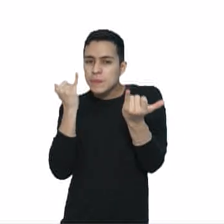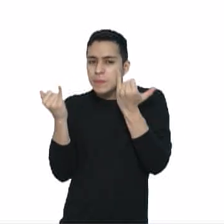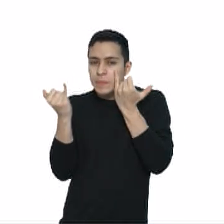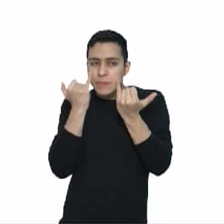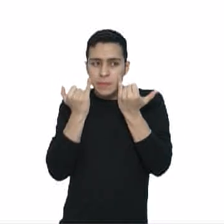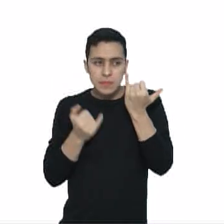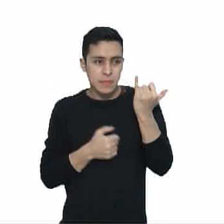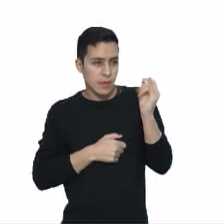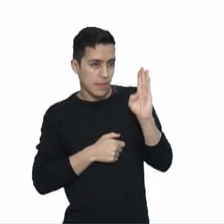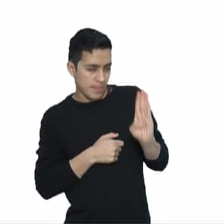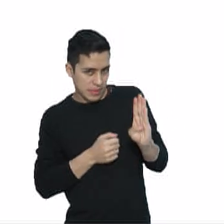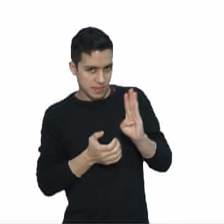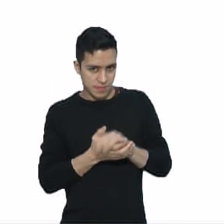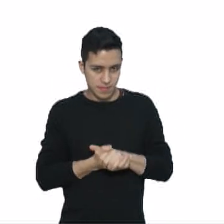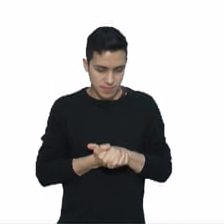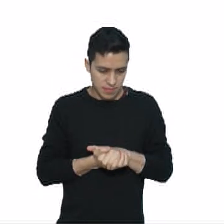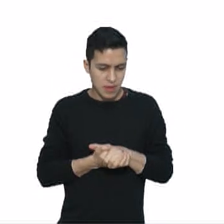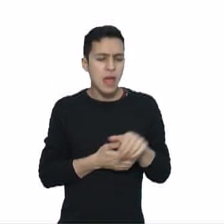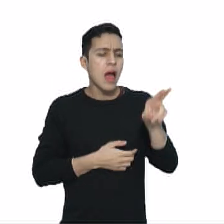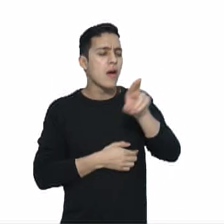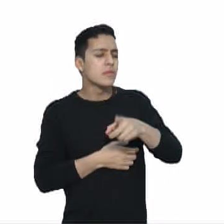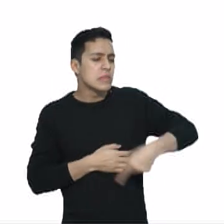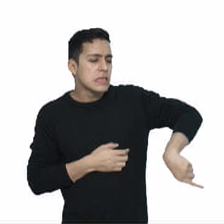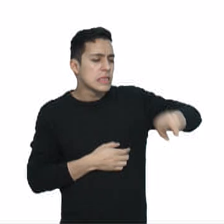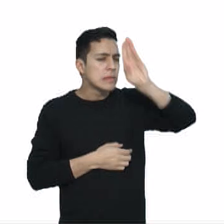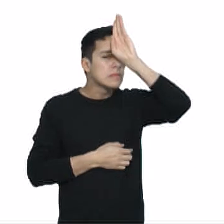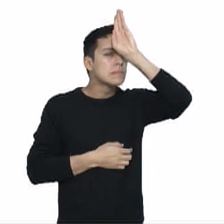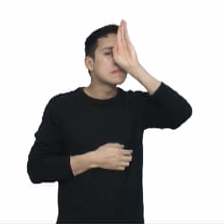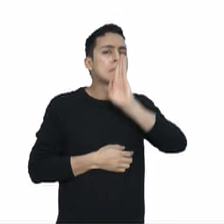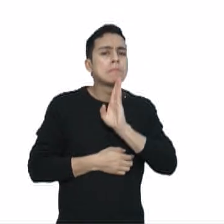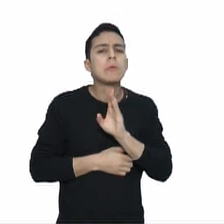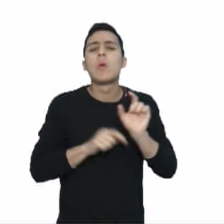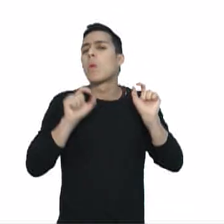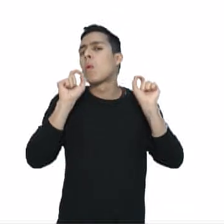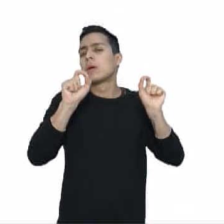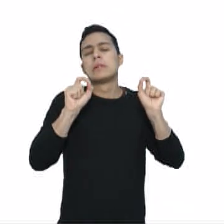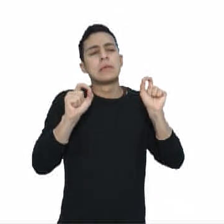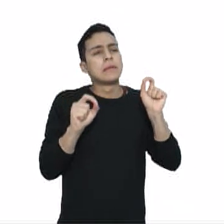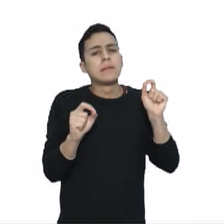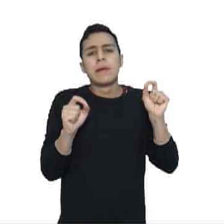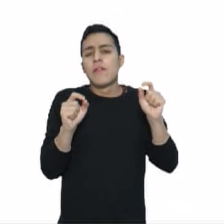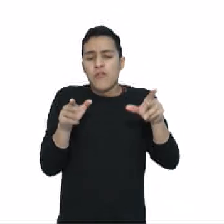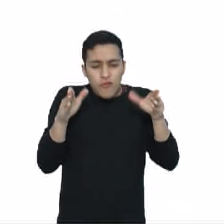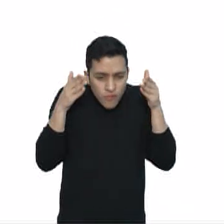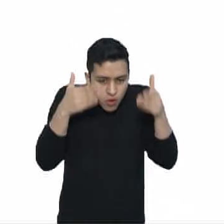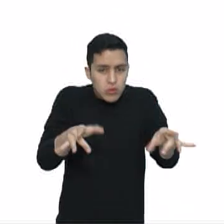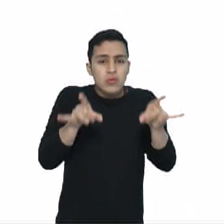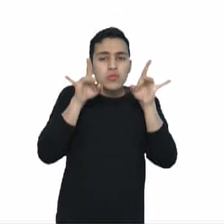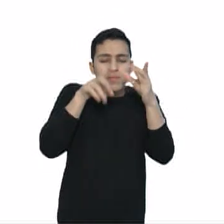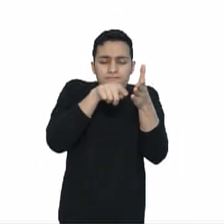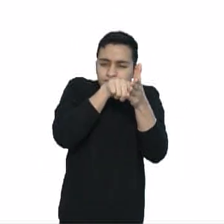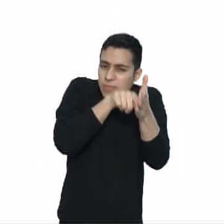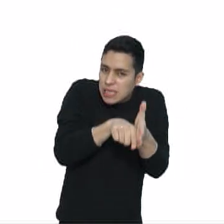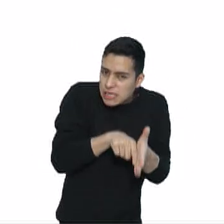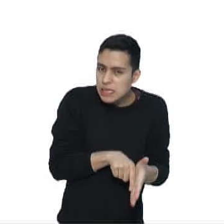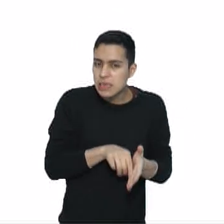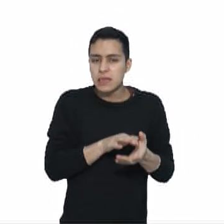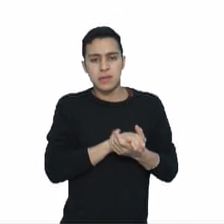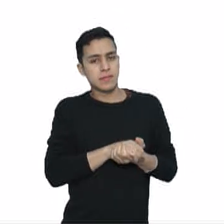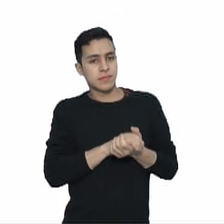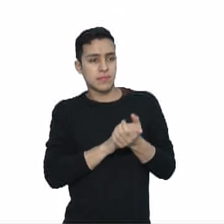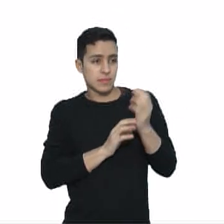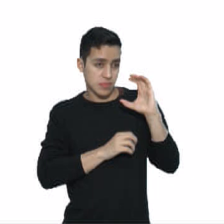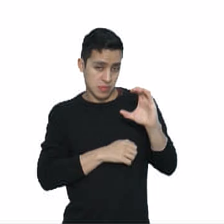linha B. A utilização é gratuita e deve ser essencialmente para pesquisa. Letra C.